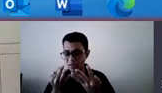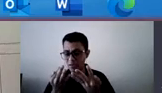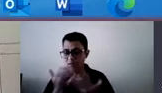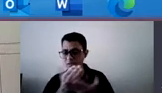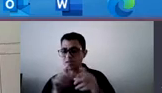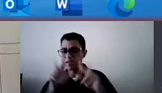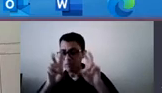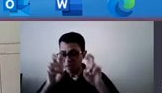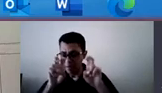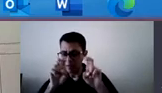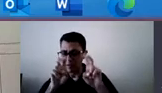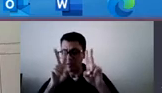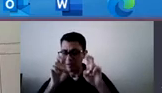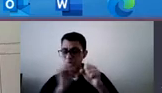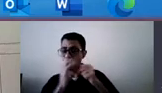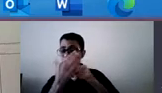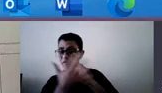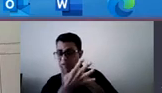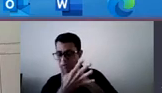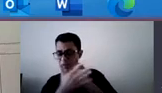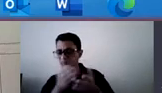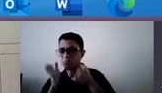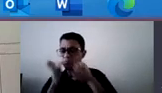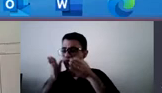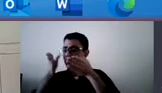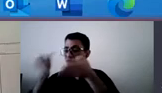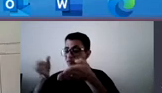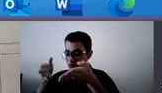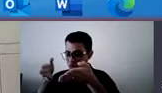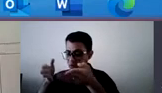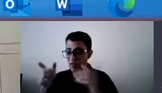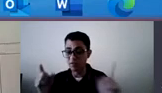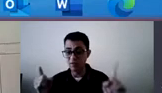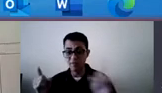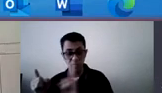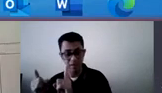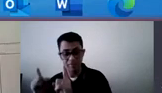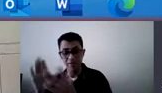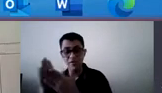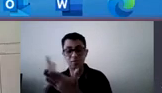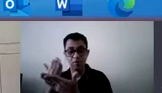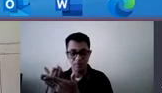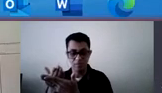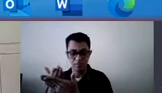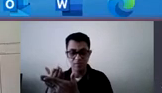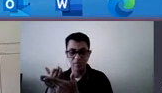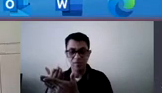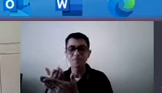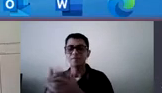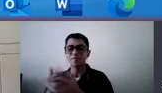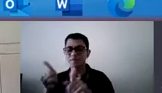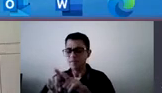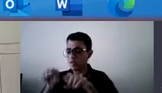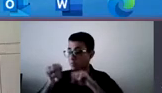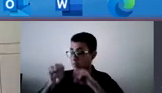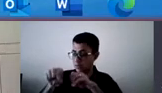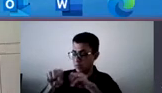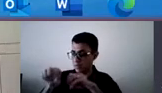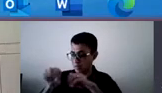também tem que ter o foco com esse público que vai voltar para a gente. Que é uma situação que a gente tem que pensar muito